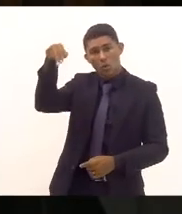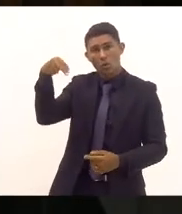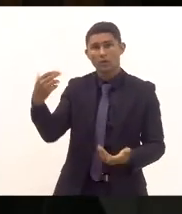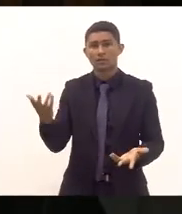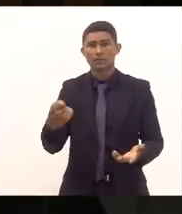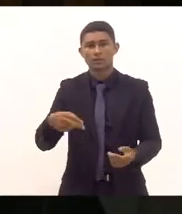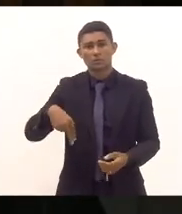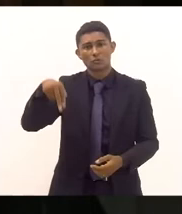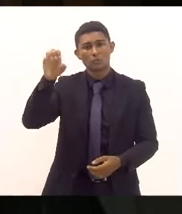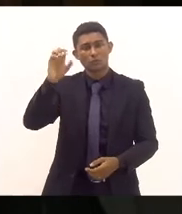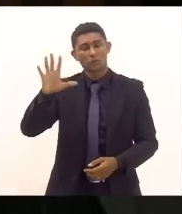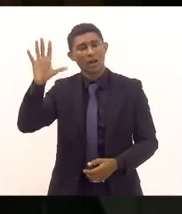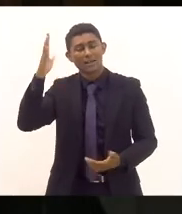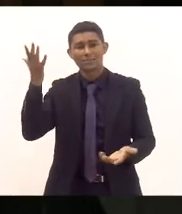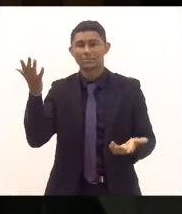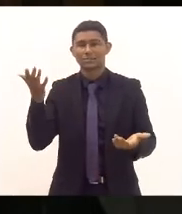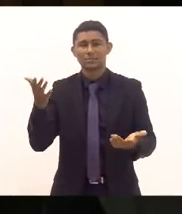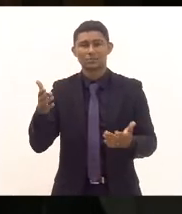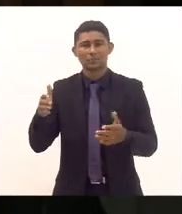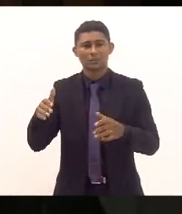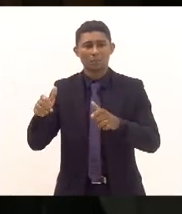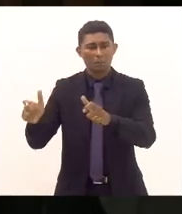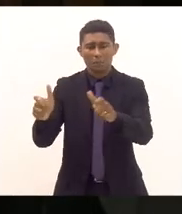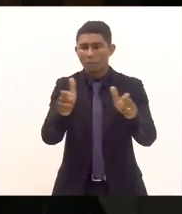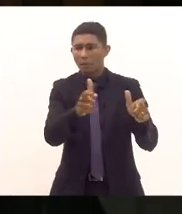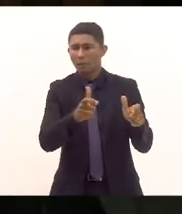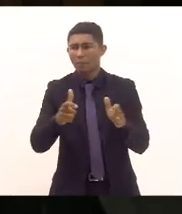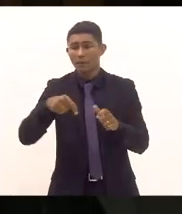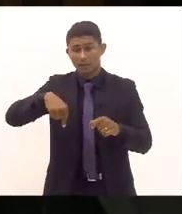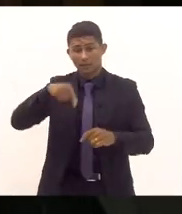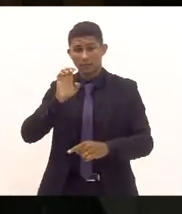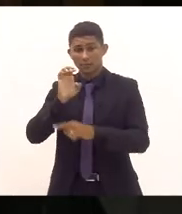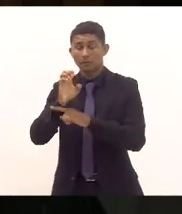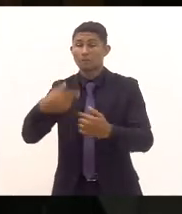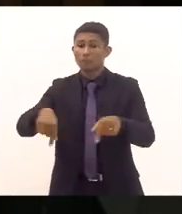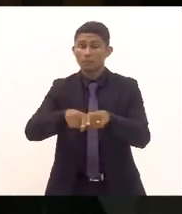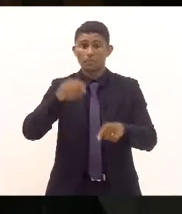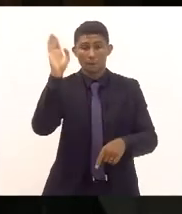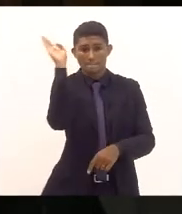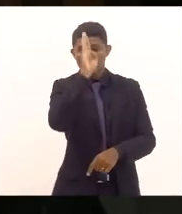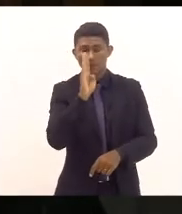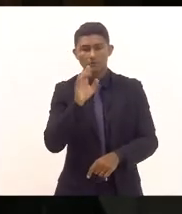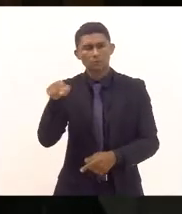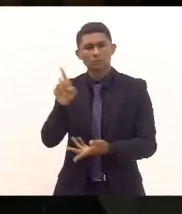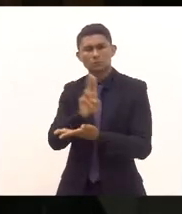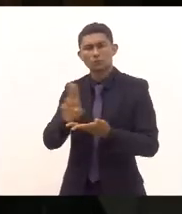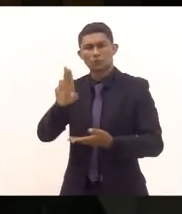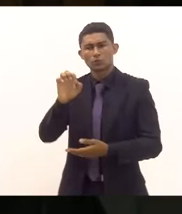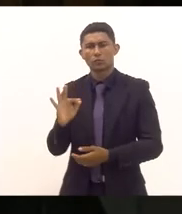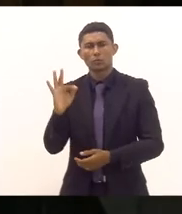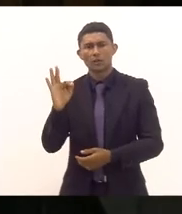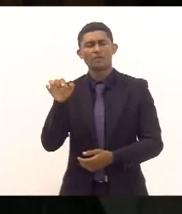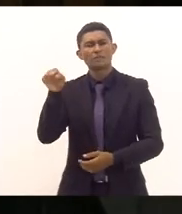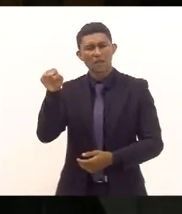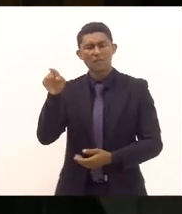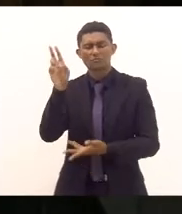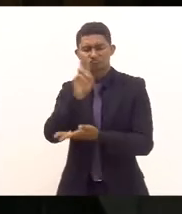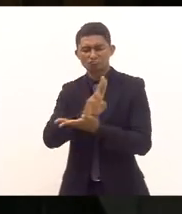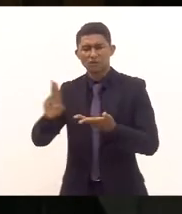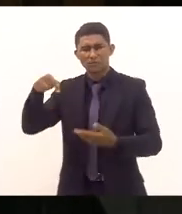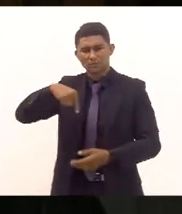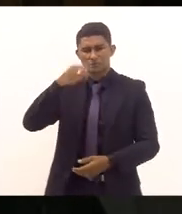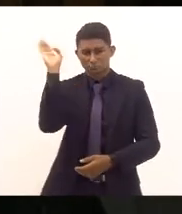Noroeste para diferentes regiões do estado e do Brasil uma vez que é o erro é de uma das Universidades brasileiros com